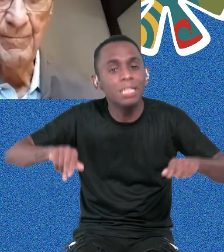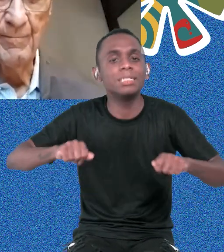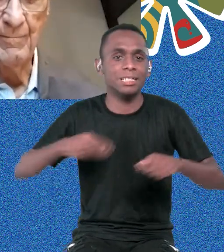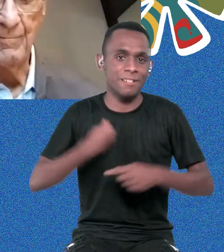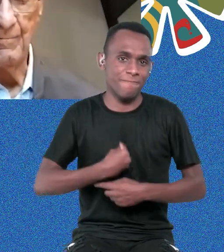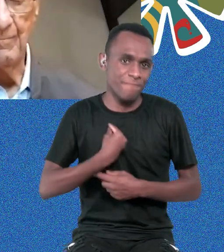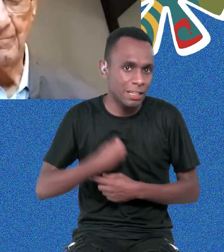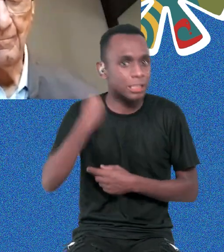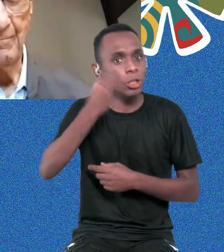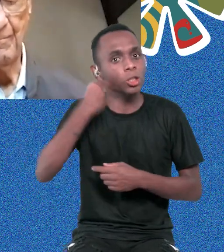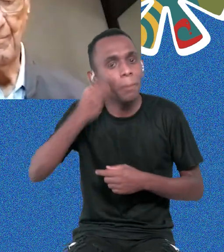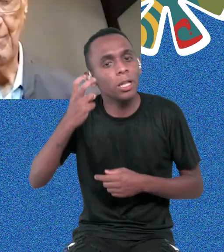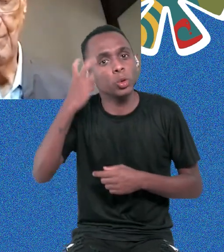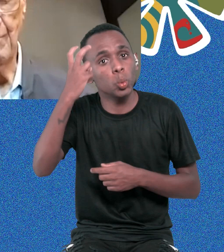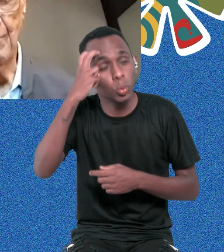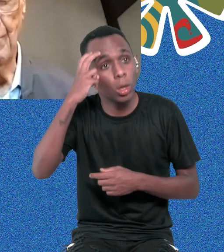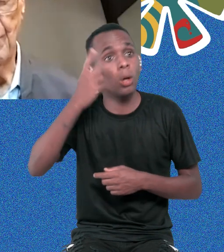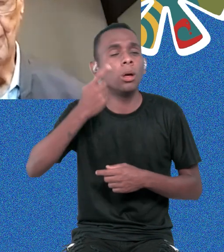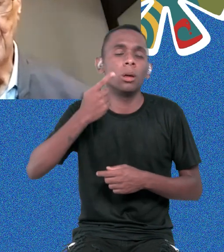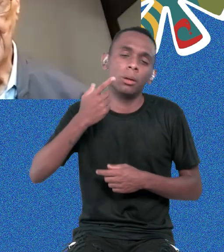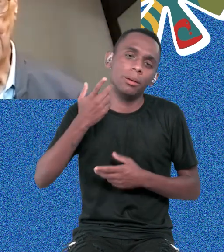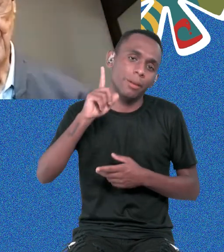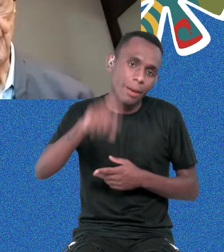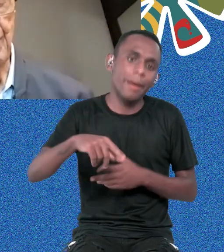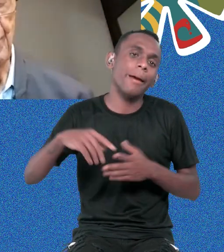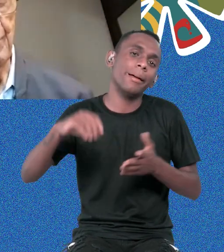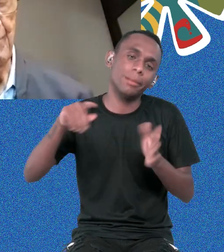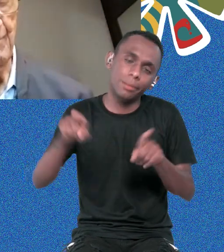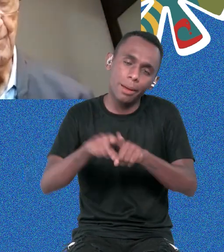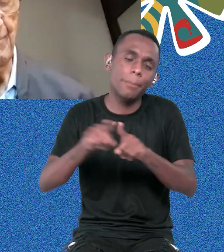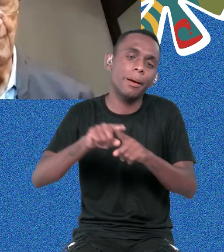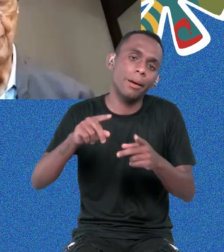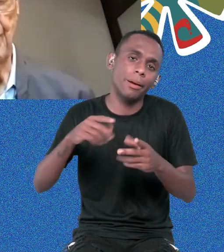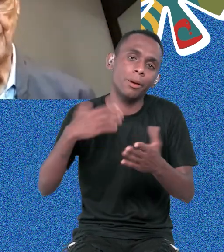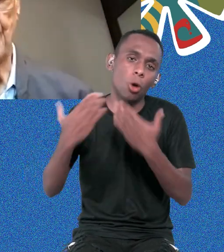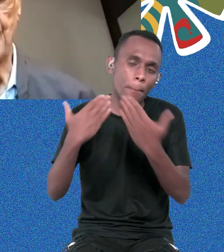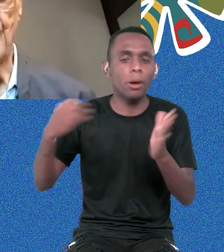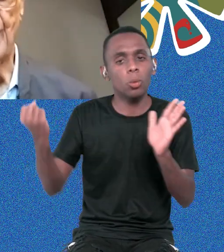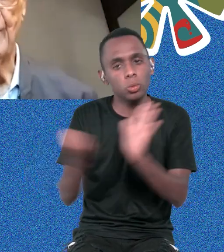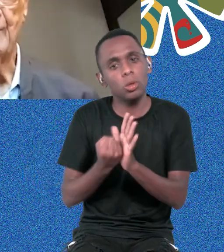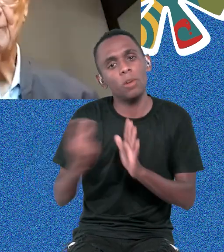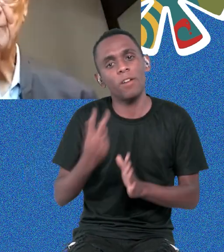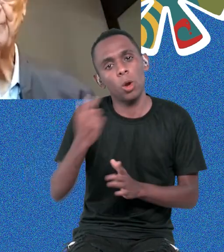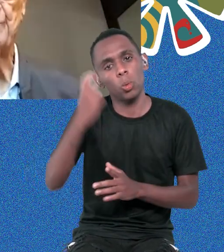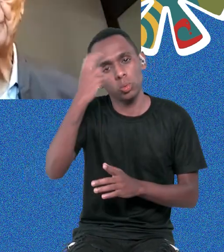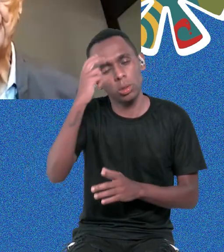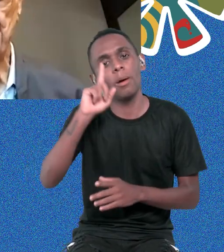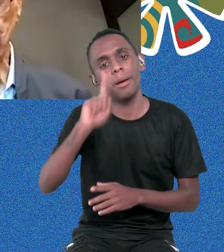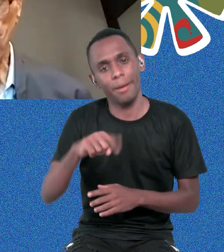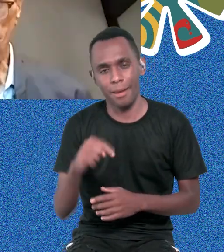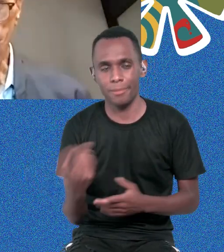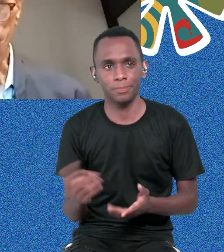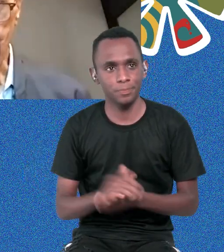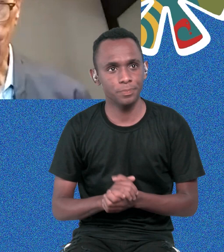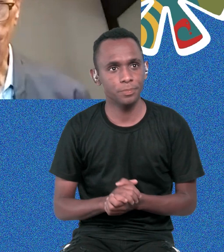diversidade de vivências culturais que a gente chama de patrimônio cultural, né? Então, eu acho